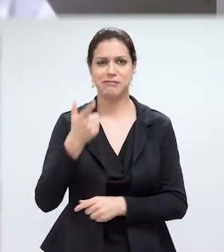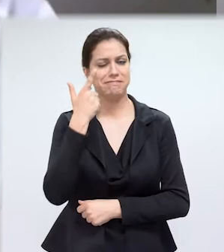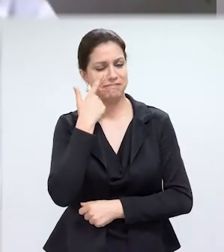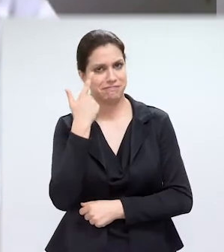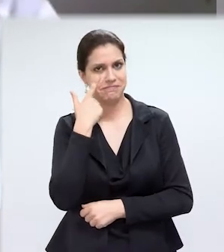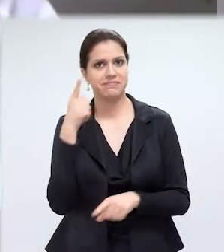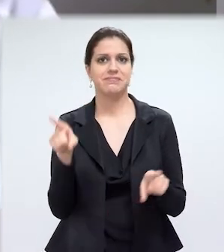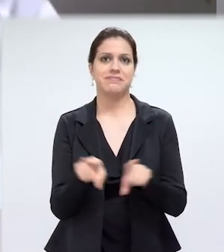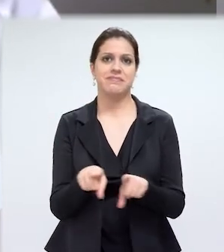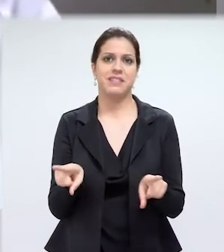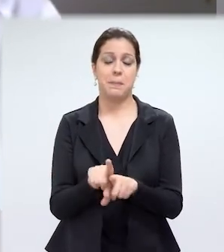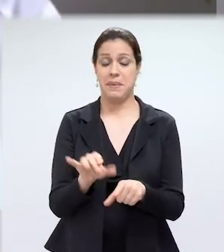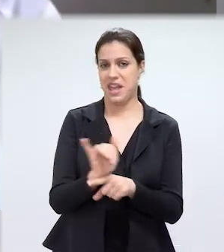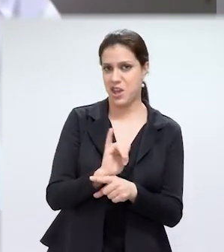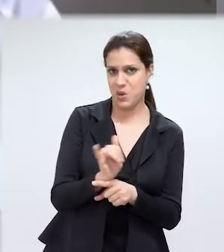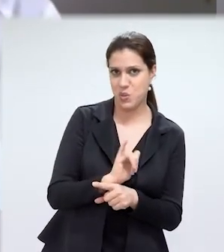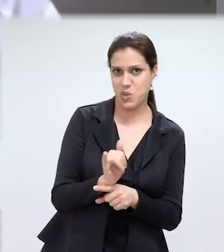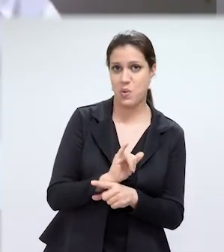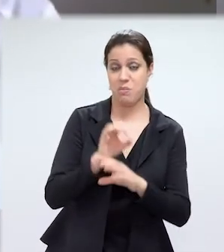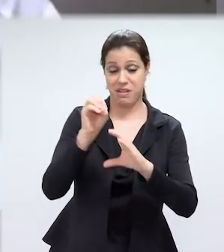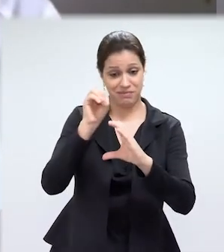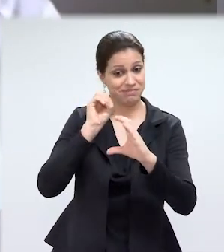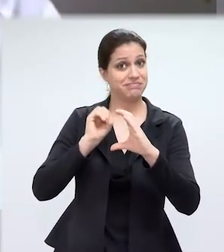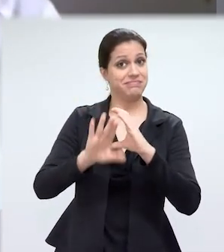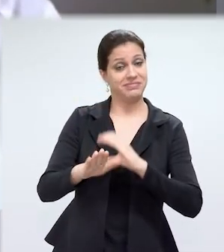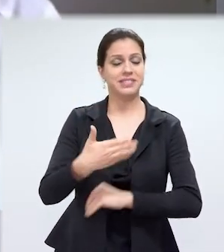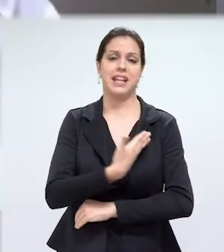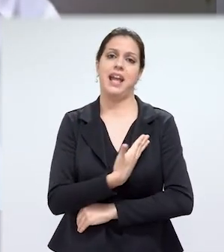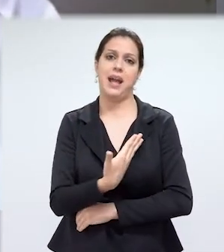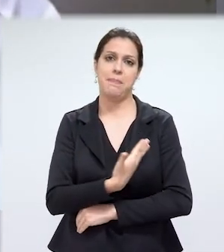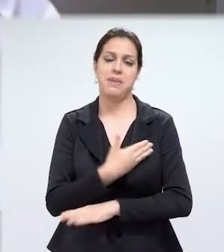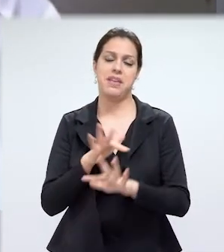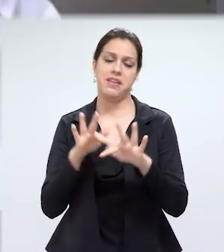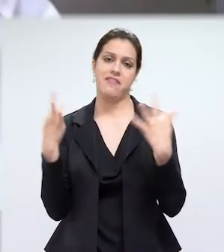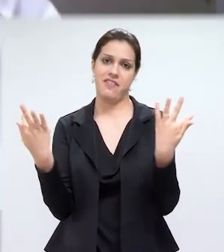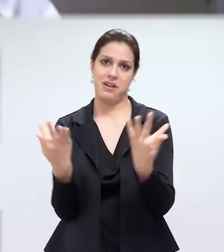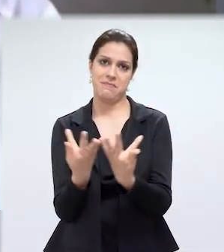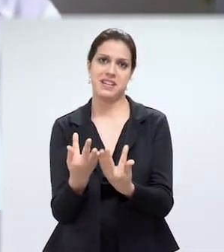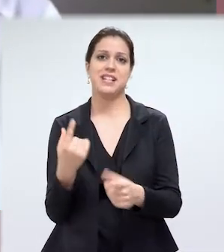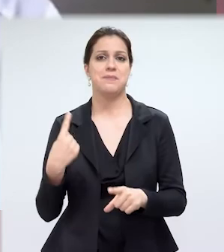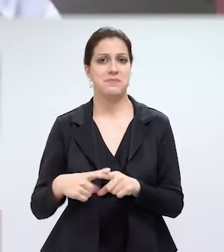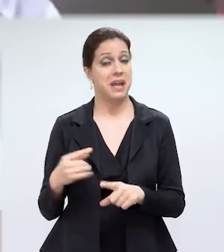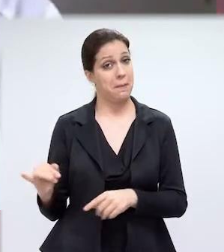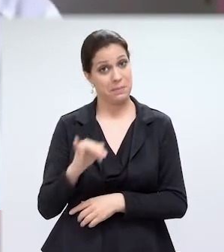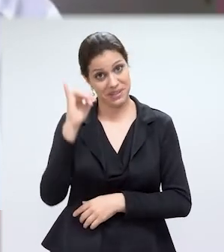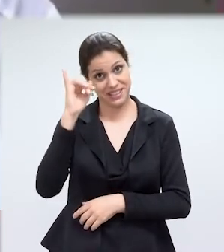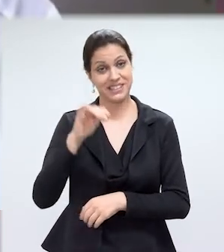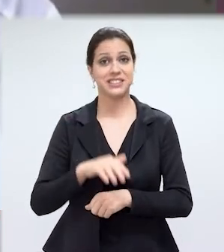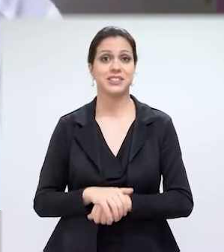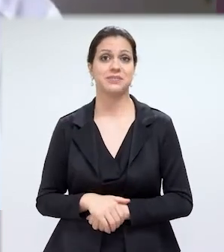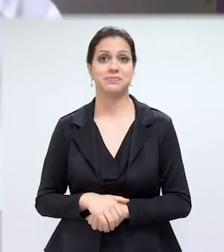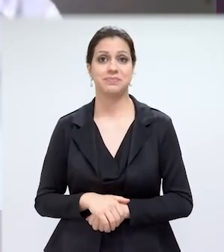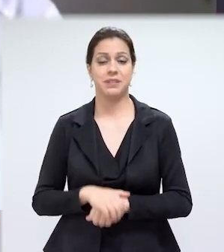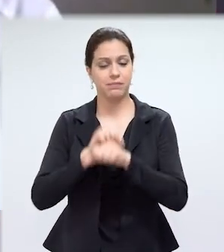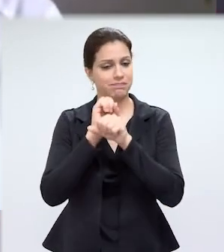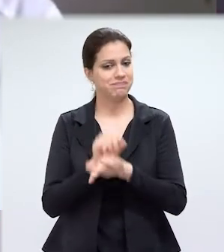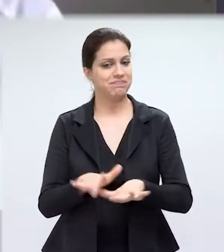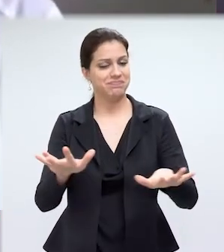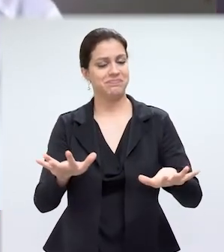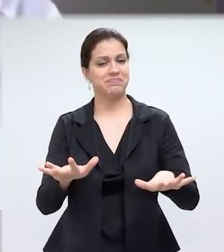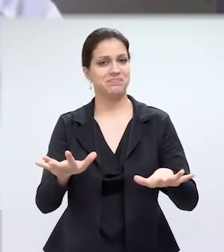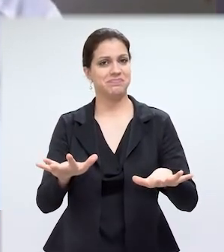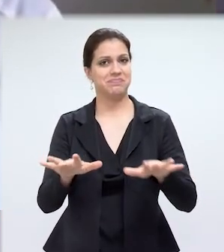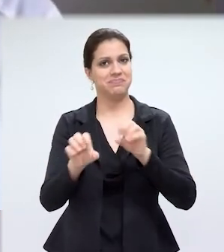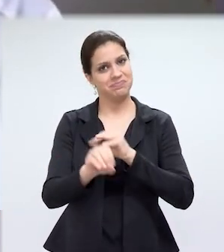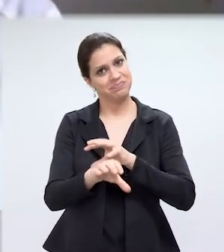da NET, claro, não deixe de acompanhar também o nosso YouTube, compartilhar o nosso link com seus amigos e familiares, porque isso